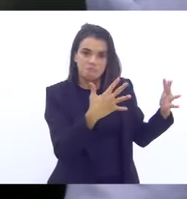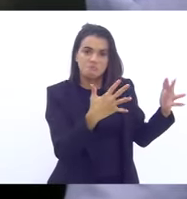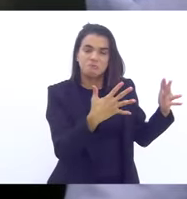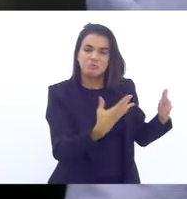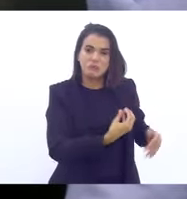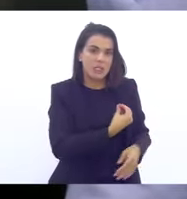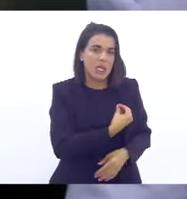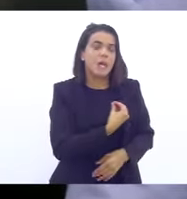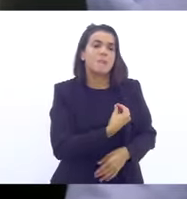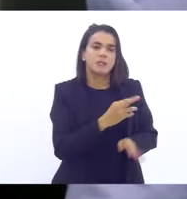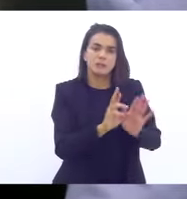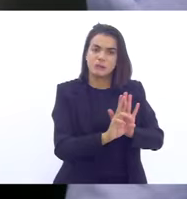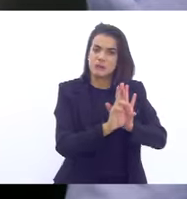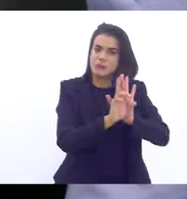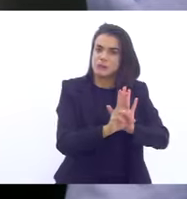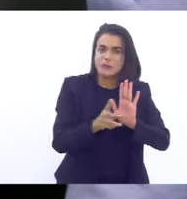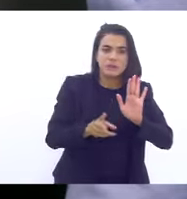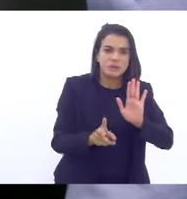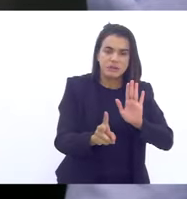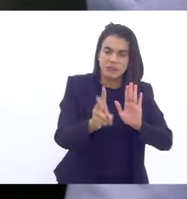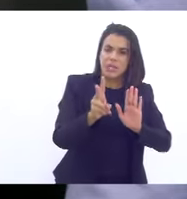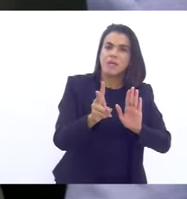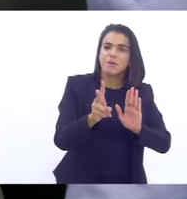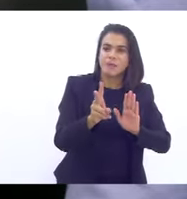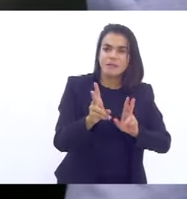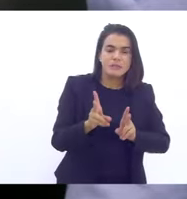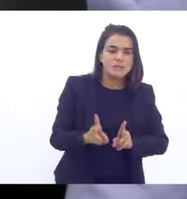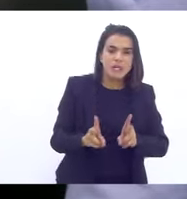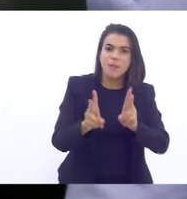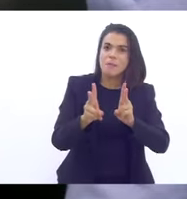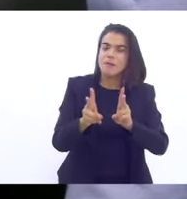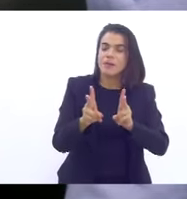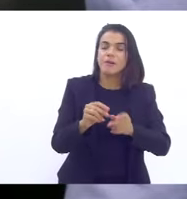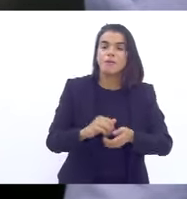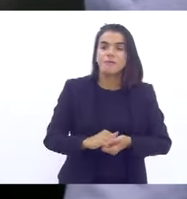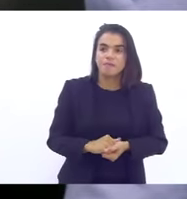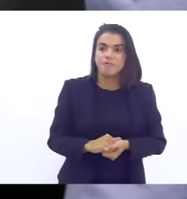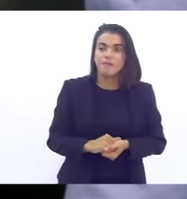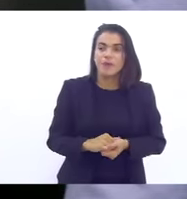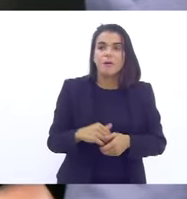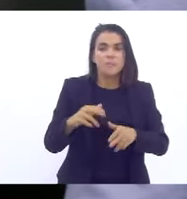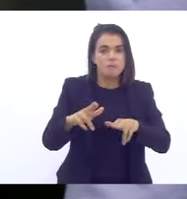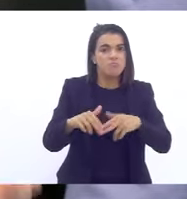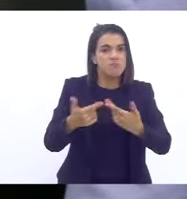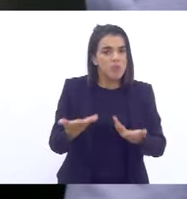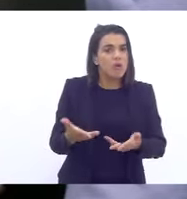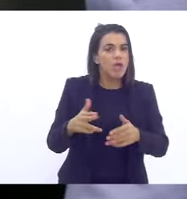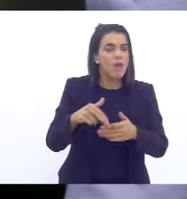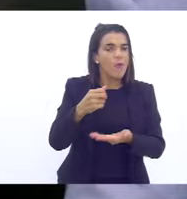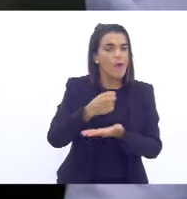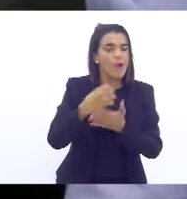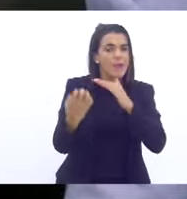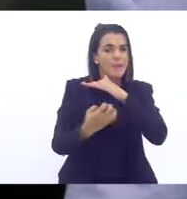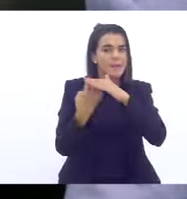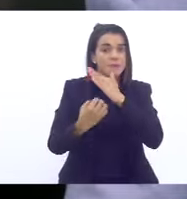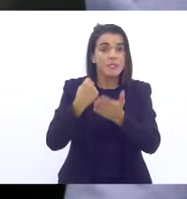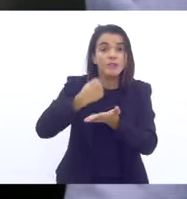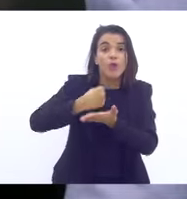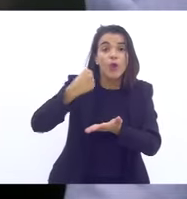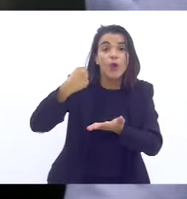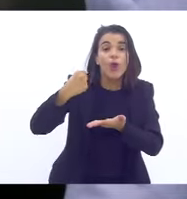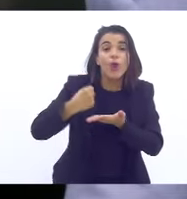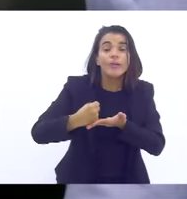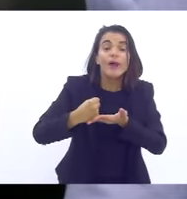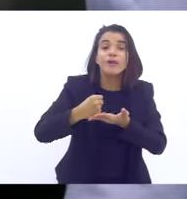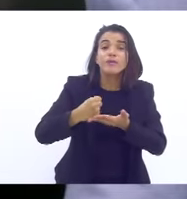de estar aqui presente, não só nesse Parlamento, mas no Parlamento Federal. Sim, deve a prestação, porque é uma concessionária de serviço